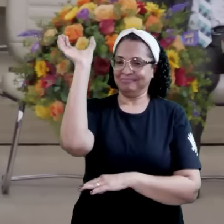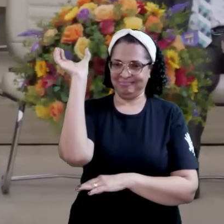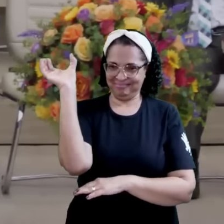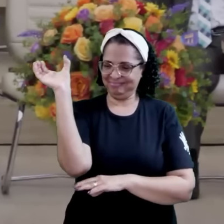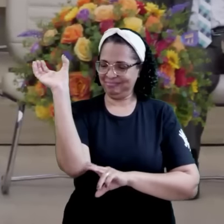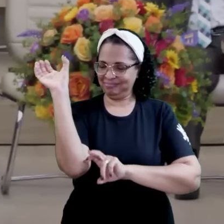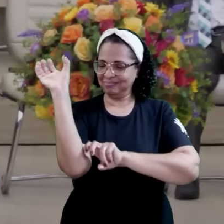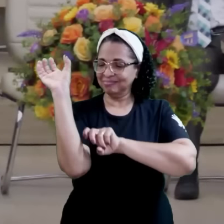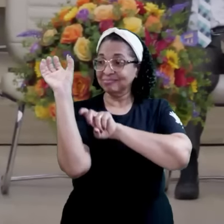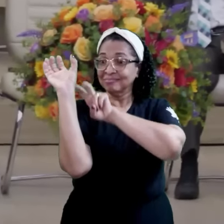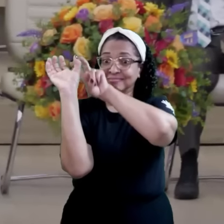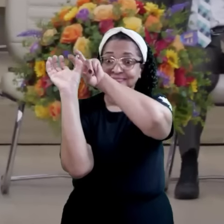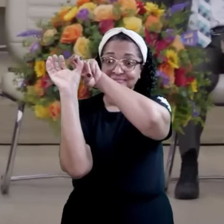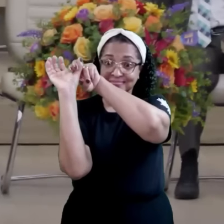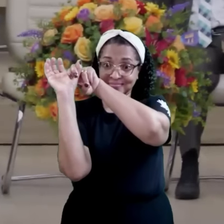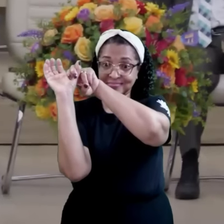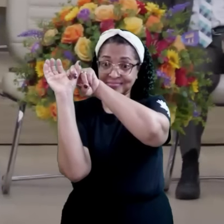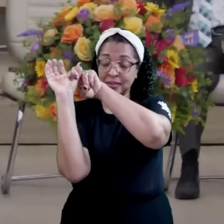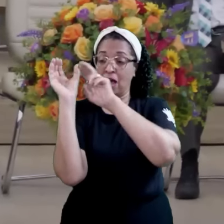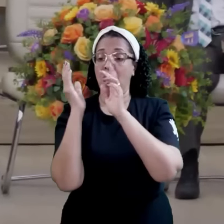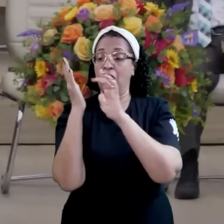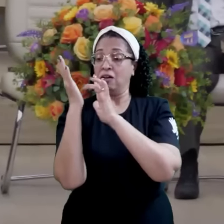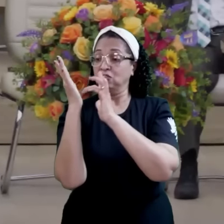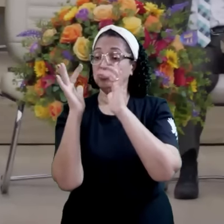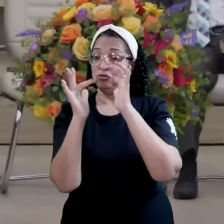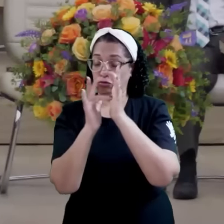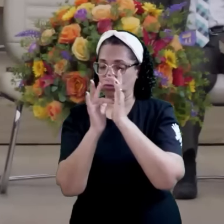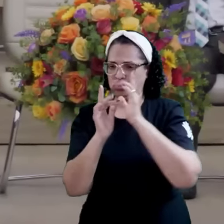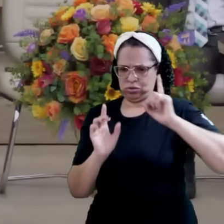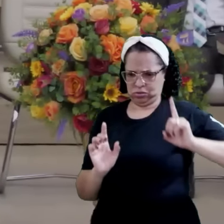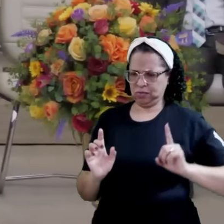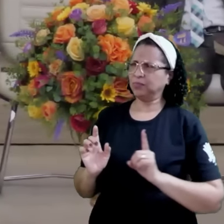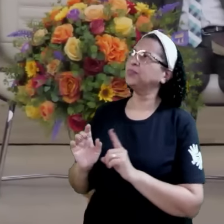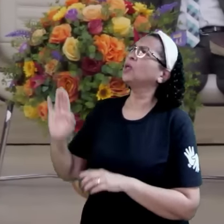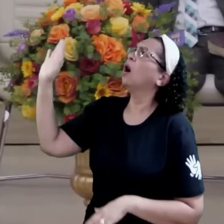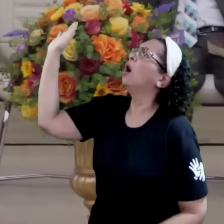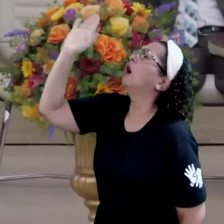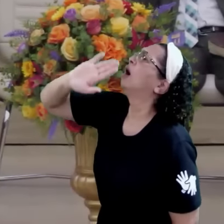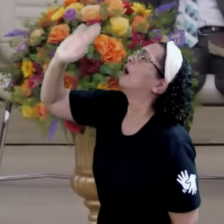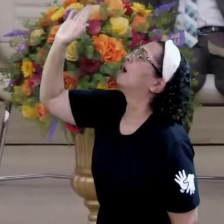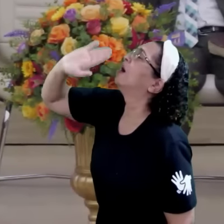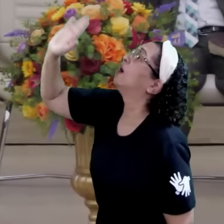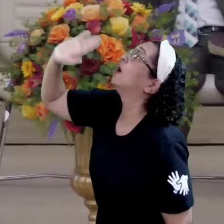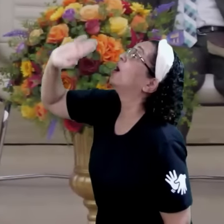ontem nem amanhã é é se você